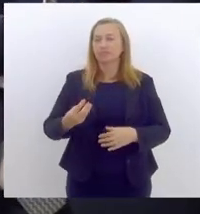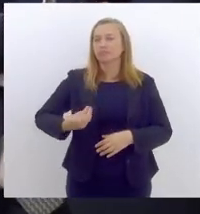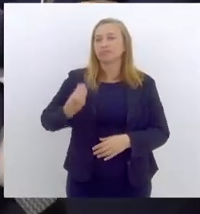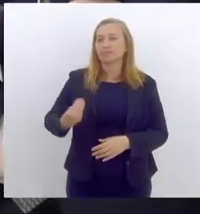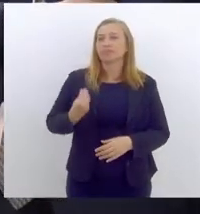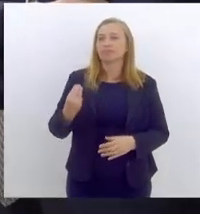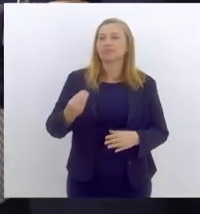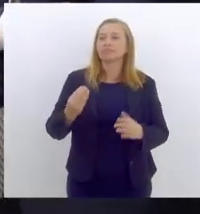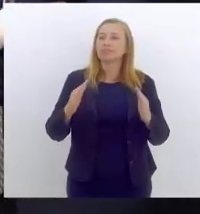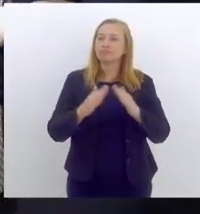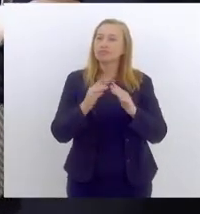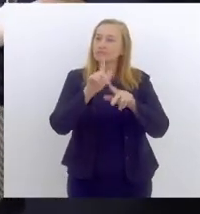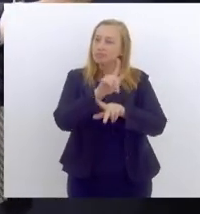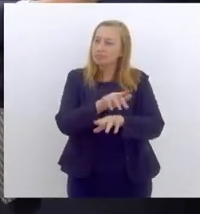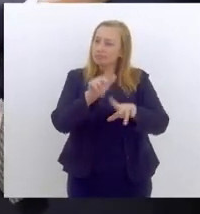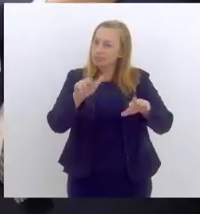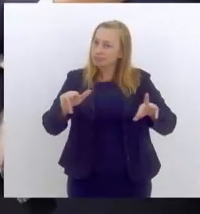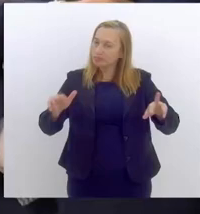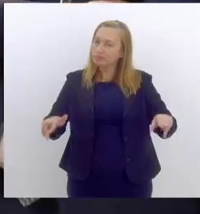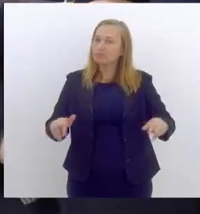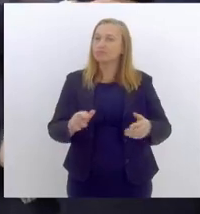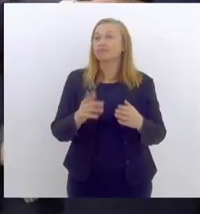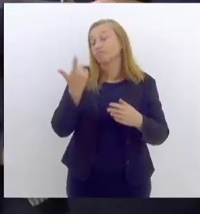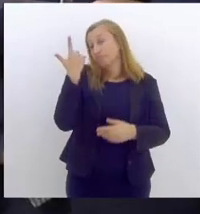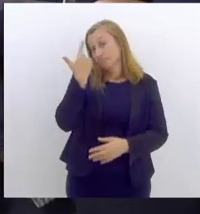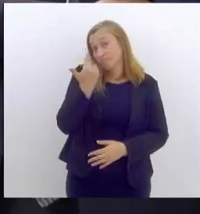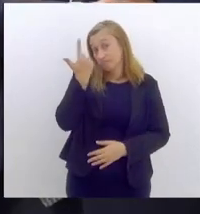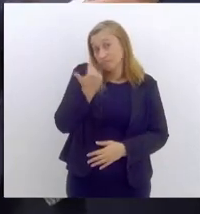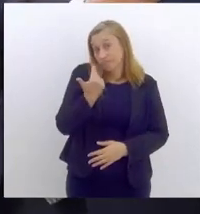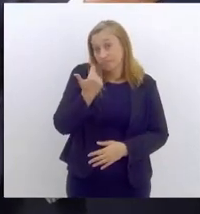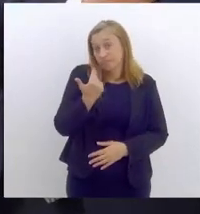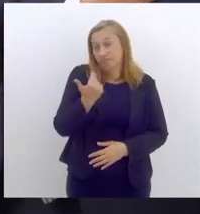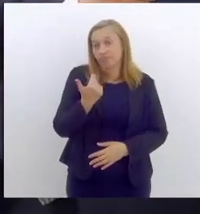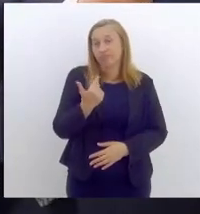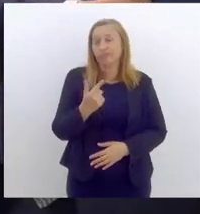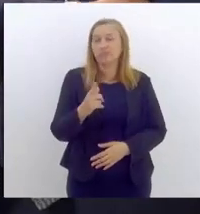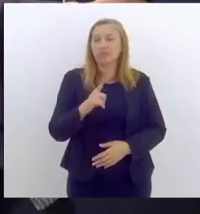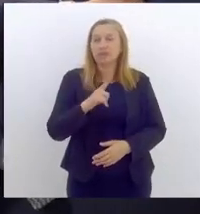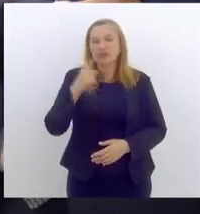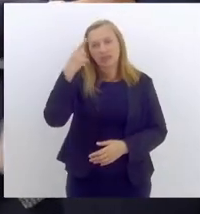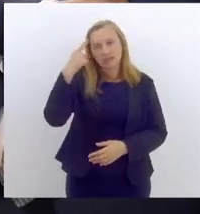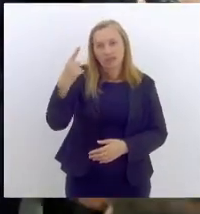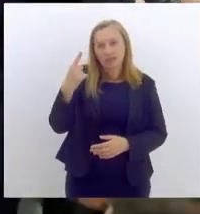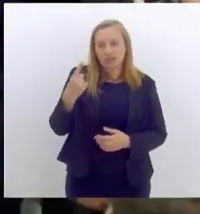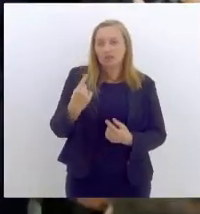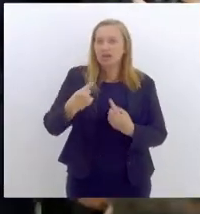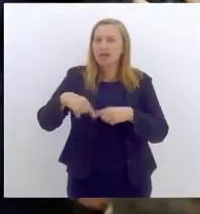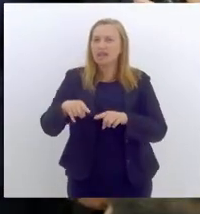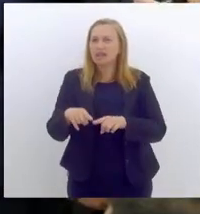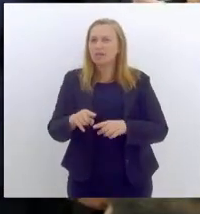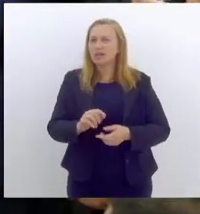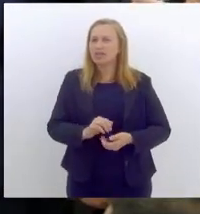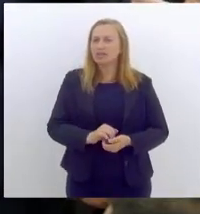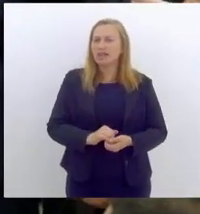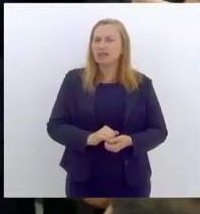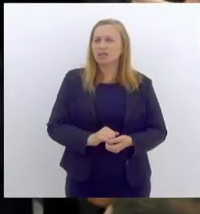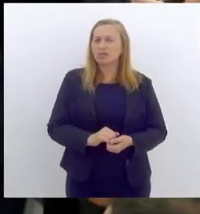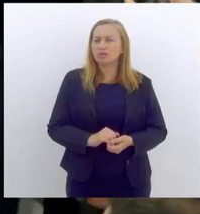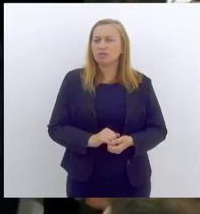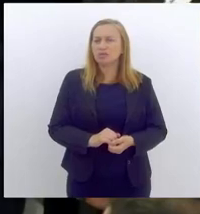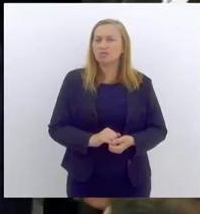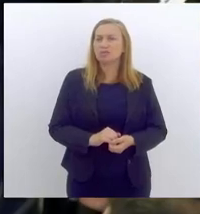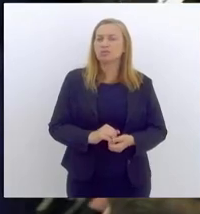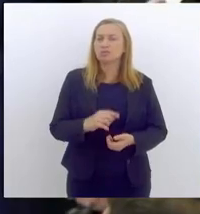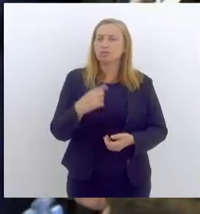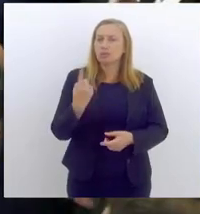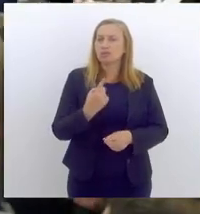plural, estamos numa casa plural. É natural a divergência de ideias, de opiniões, mas o Rio de Janeiro sai ganhando com